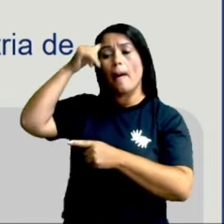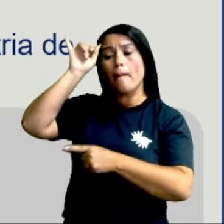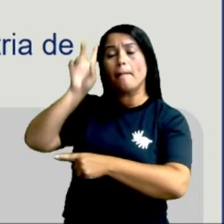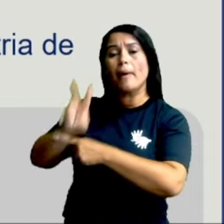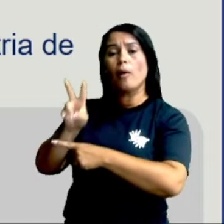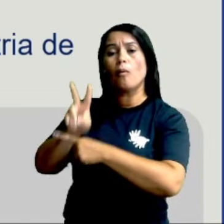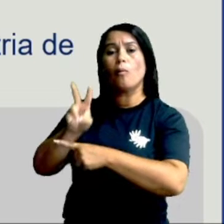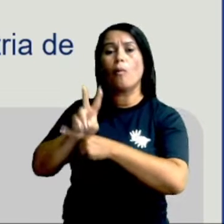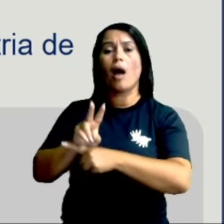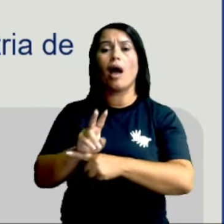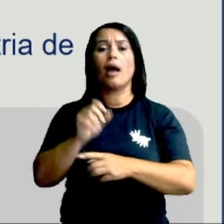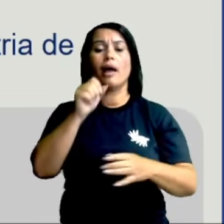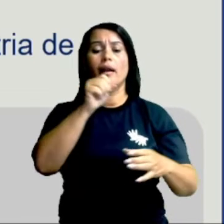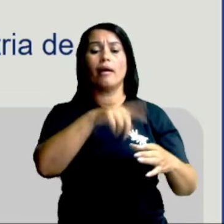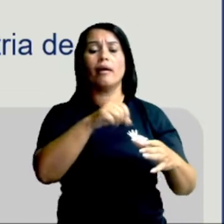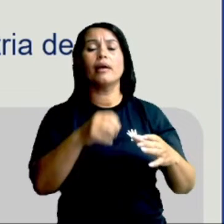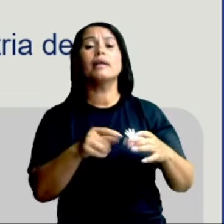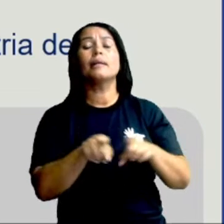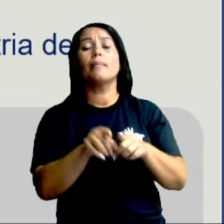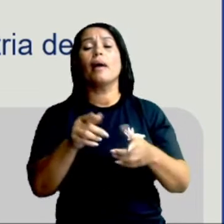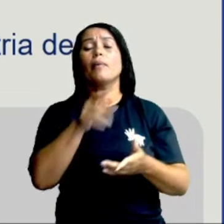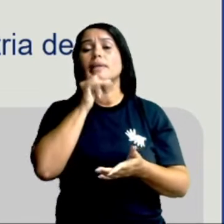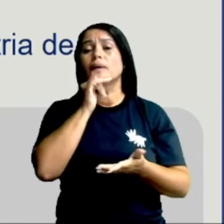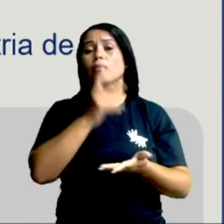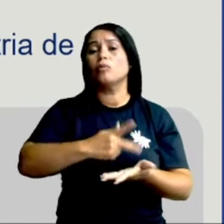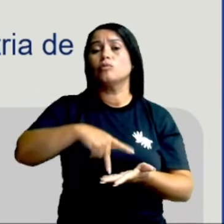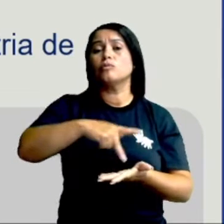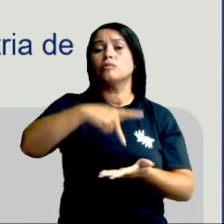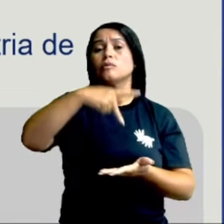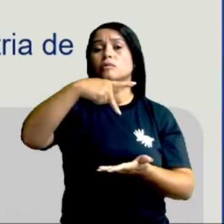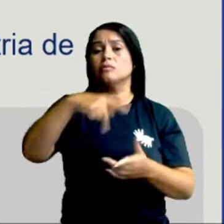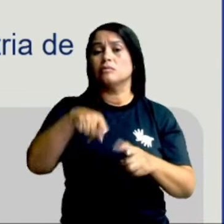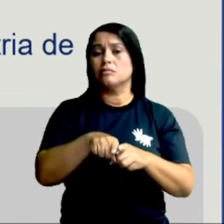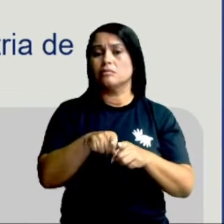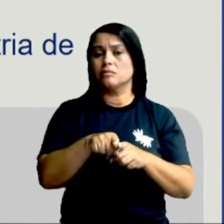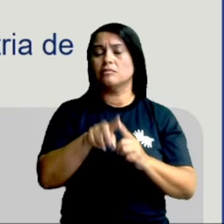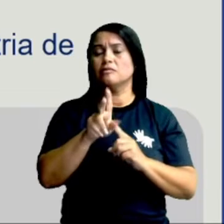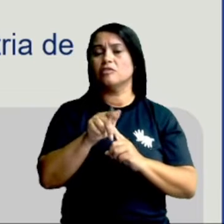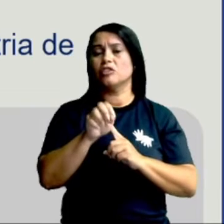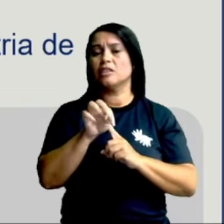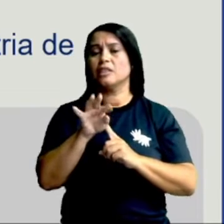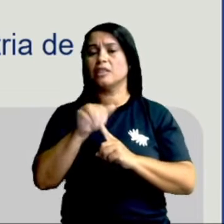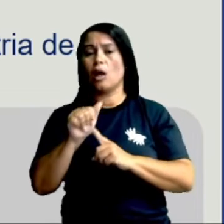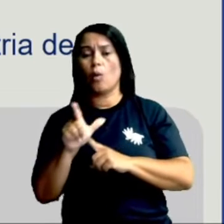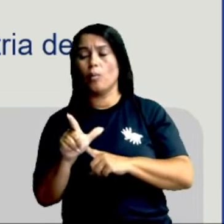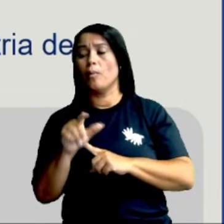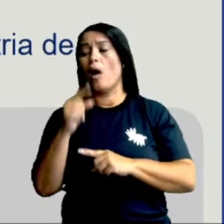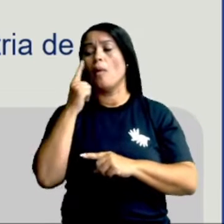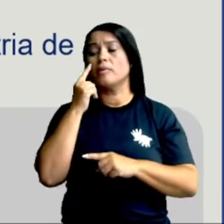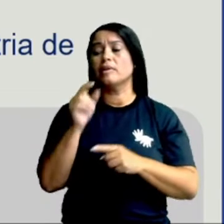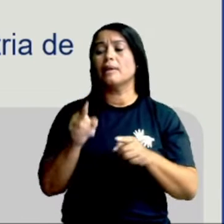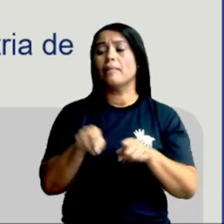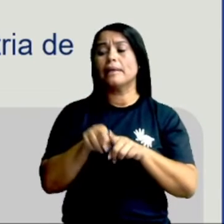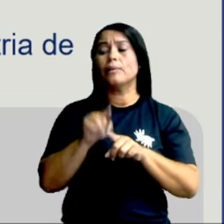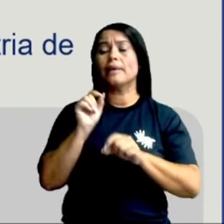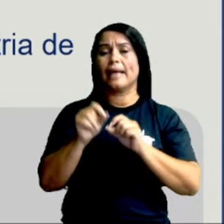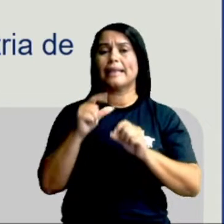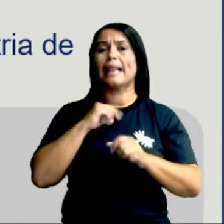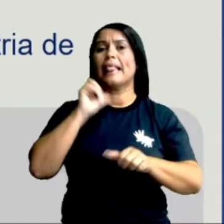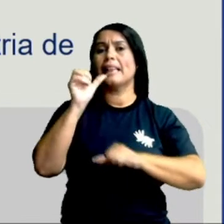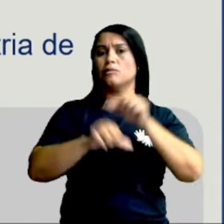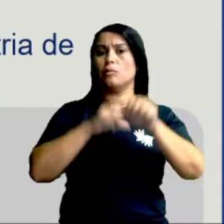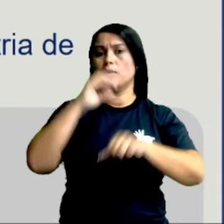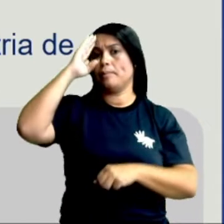vegetal. Então, esse setor é o que fornece a matéria-prima para a indústria de transformação, tá? Ele